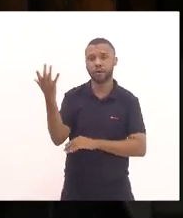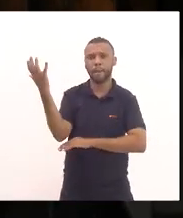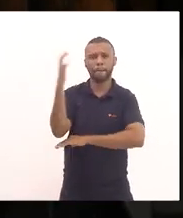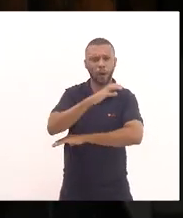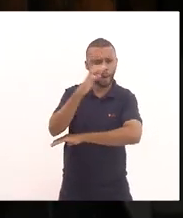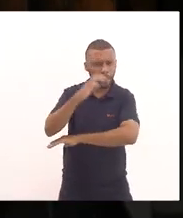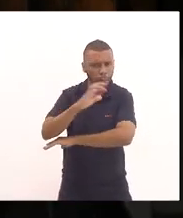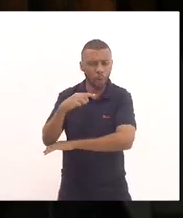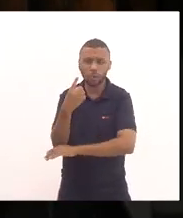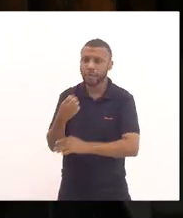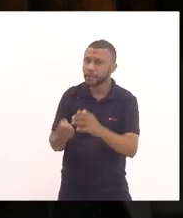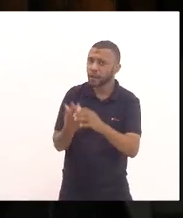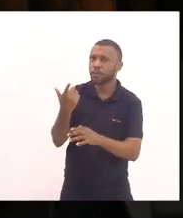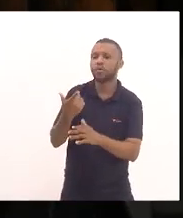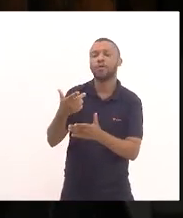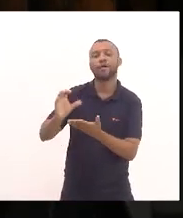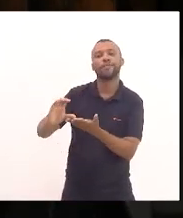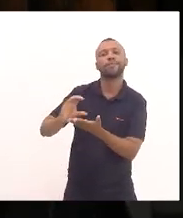o Fundo Amazônia.